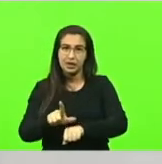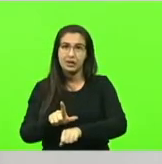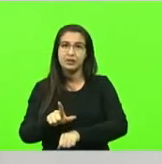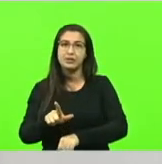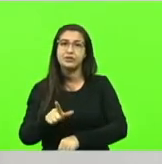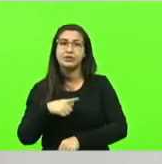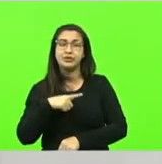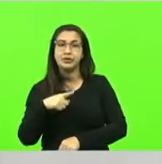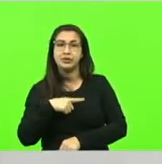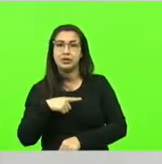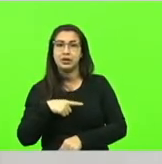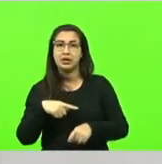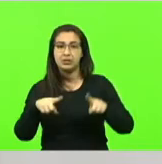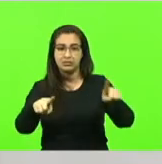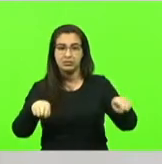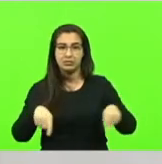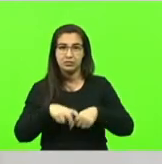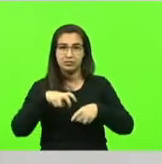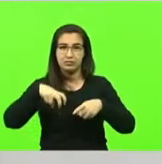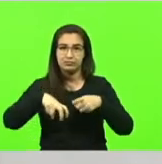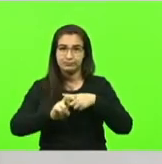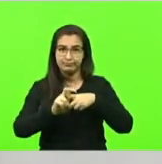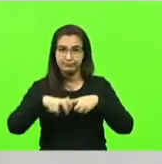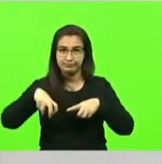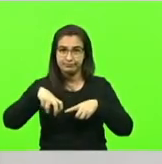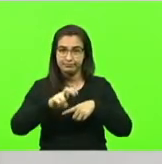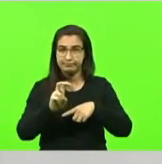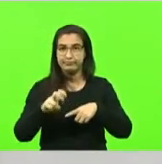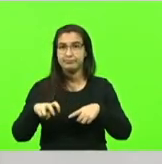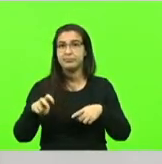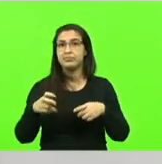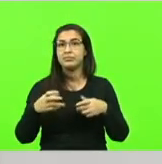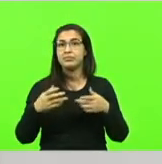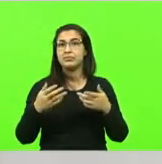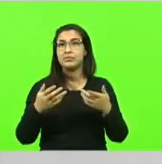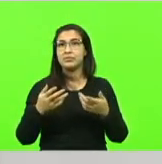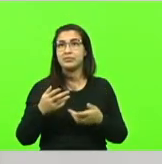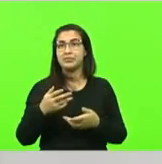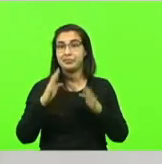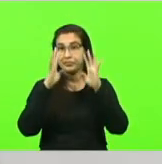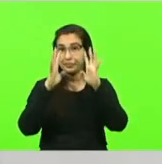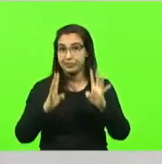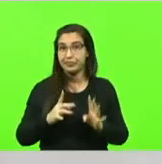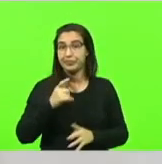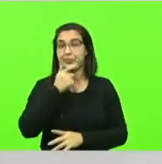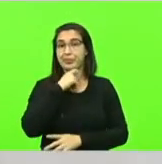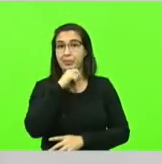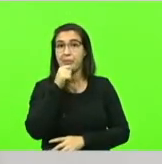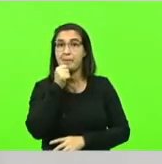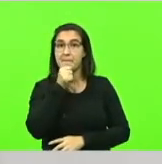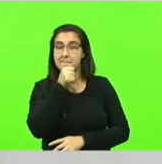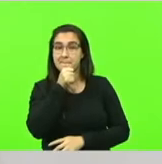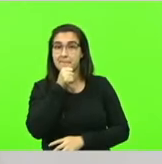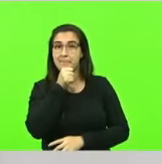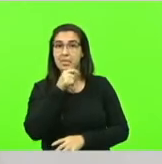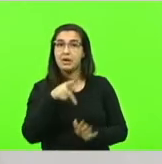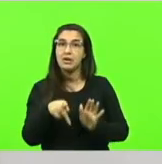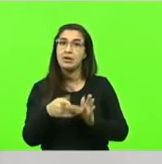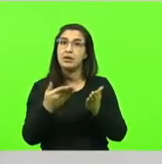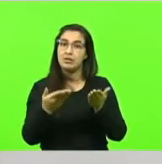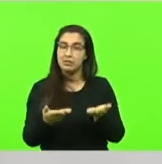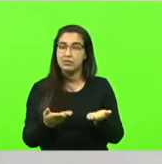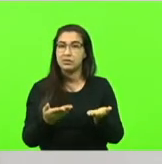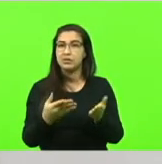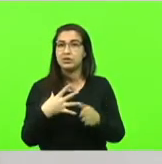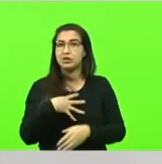parques infantis para as creches, atenção pais e mães de Lages, seus